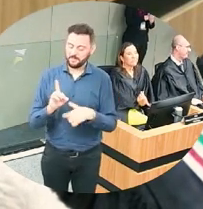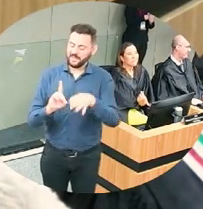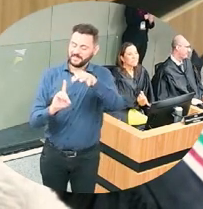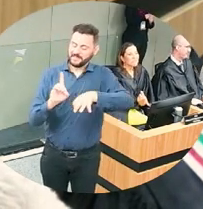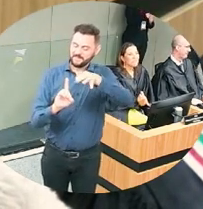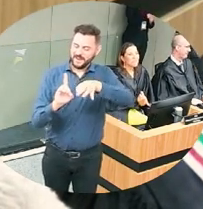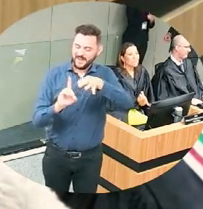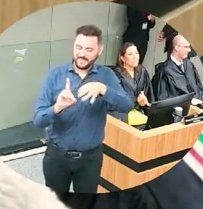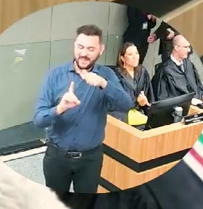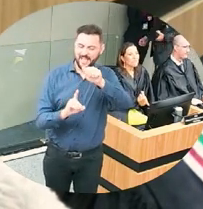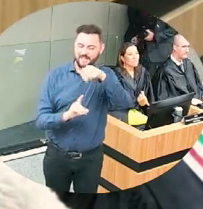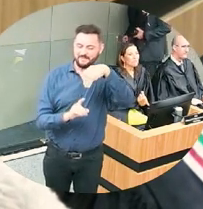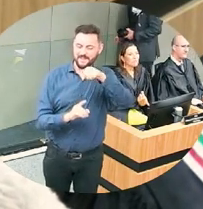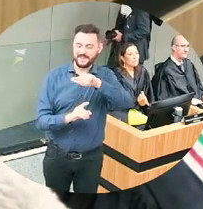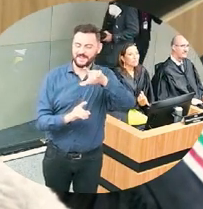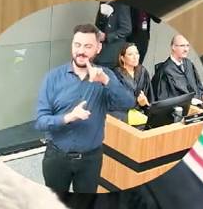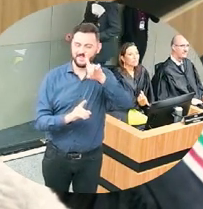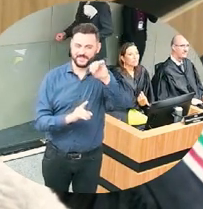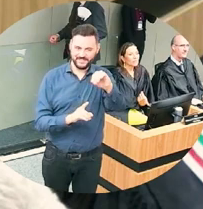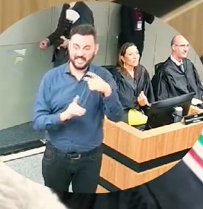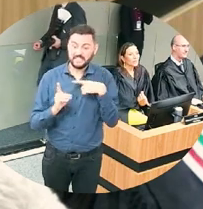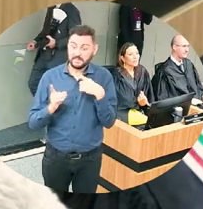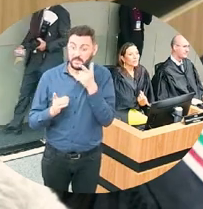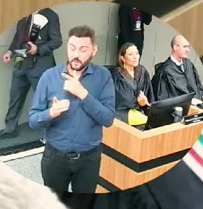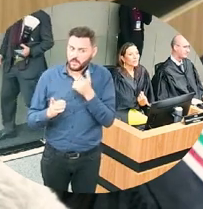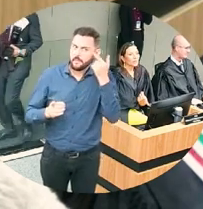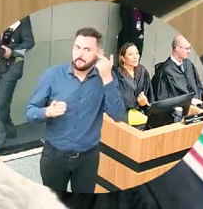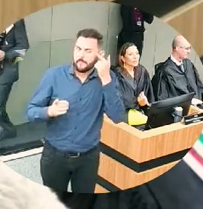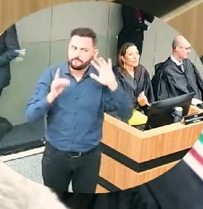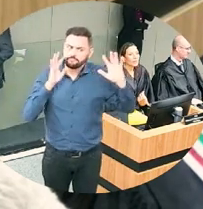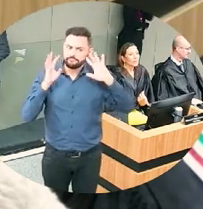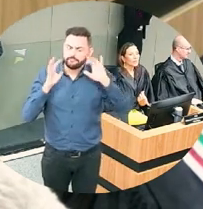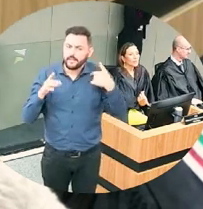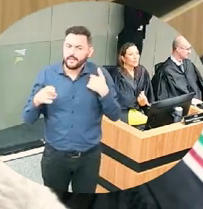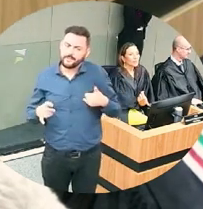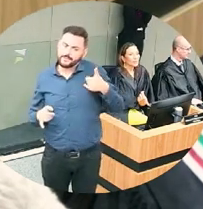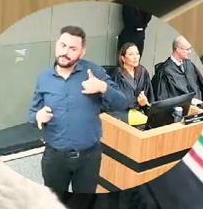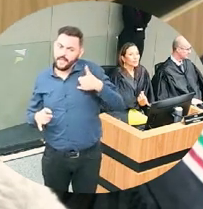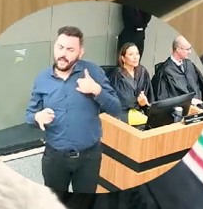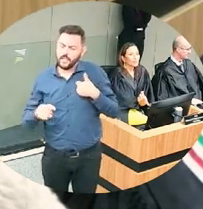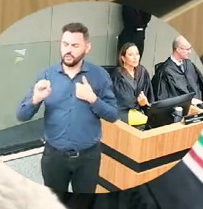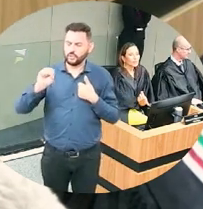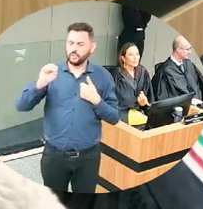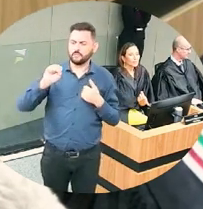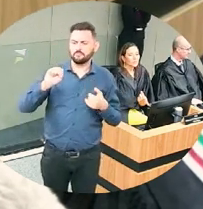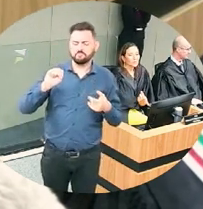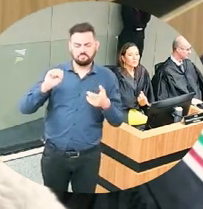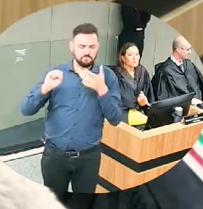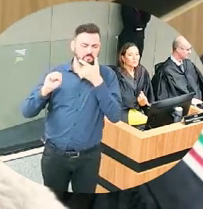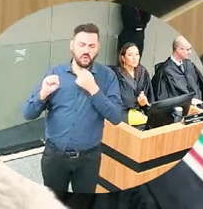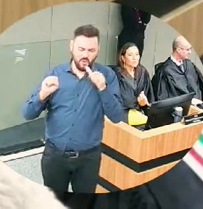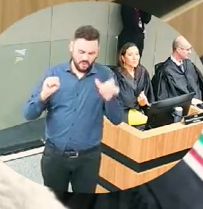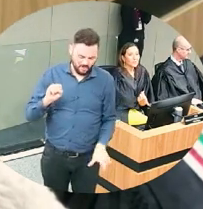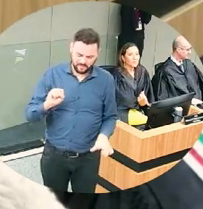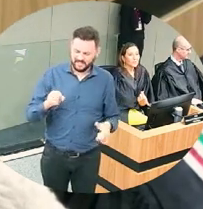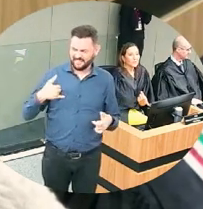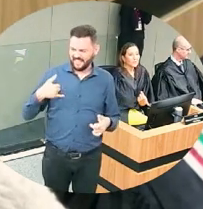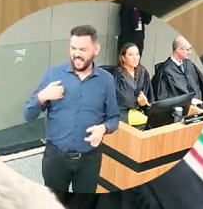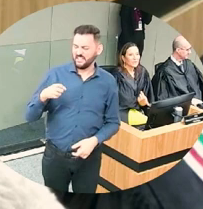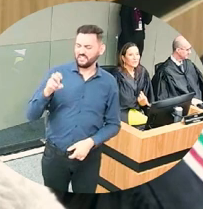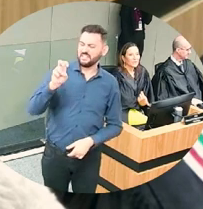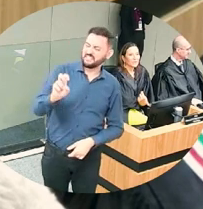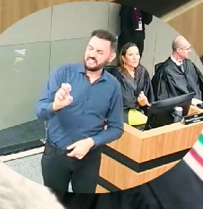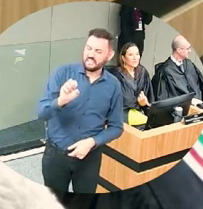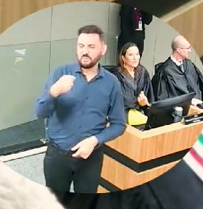Desembargador Amarildo pensa com seus botões hoje quando vejo meninos de qu ou 5 anos com camisas de